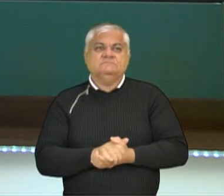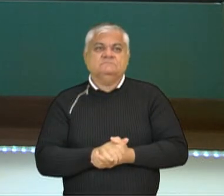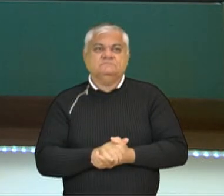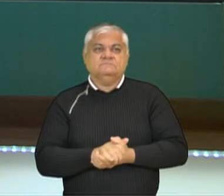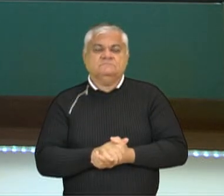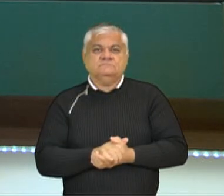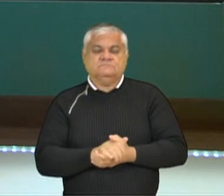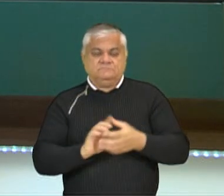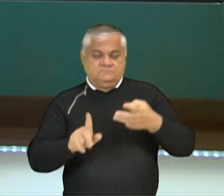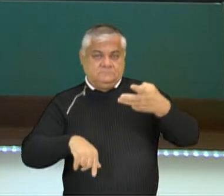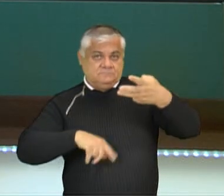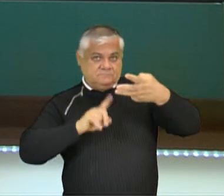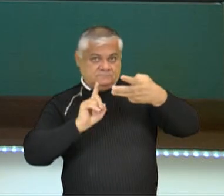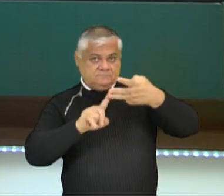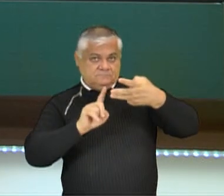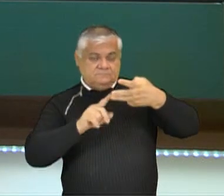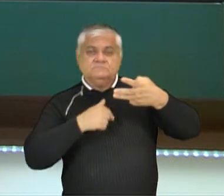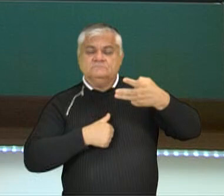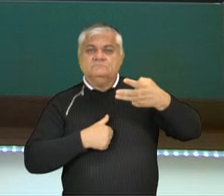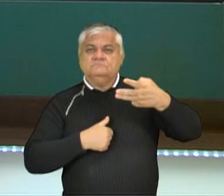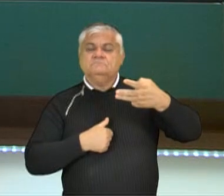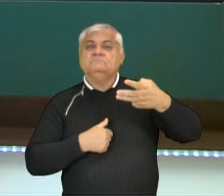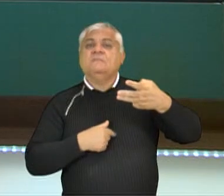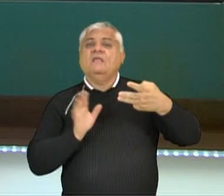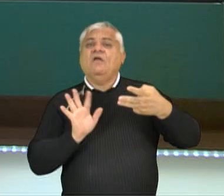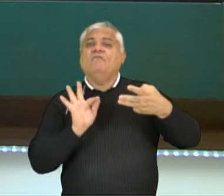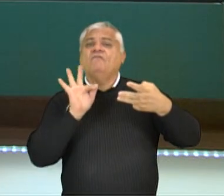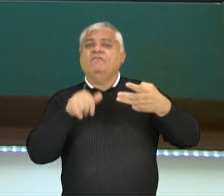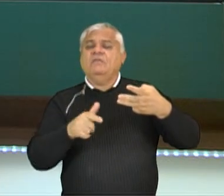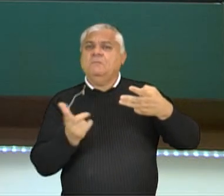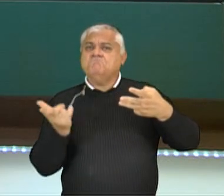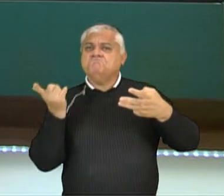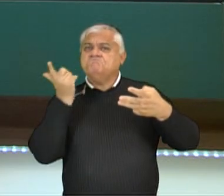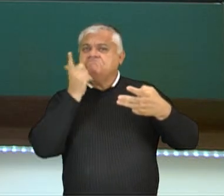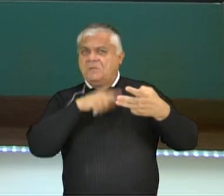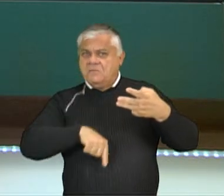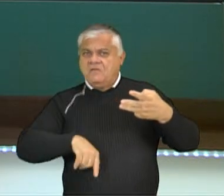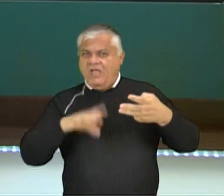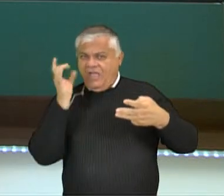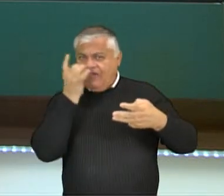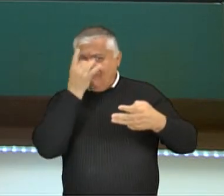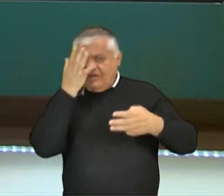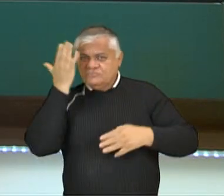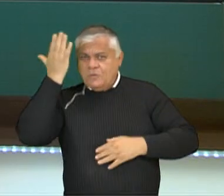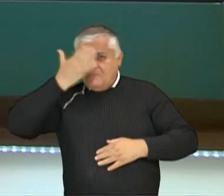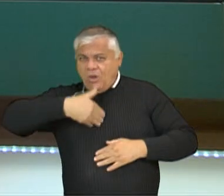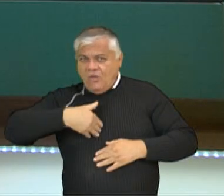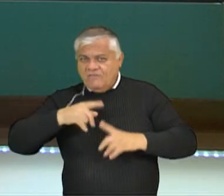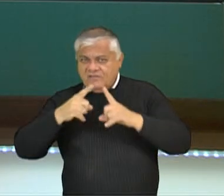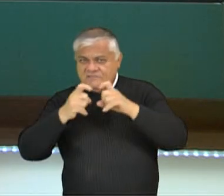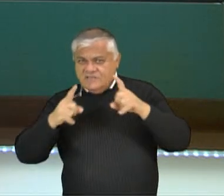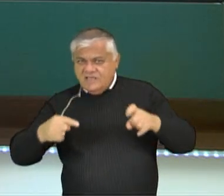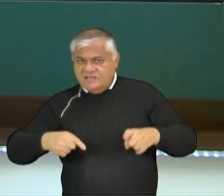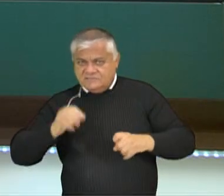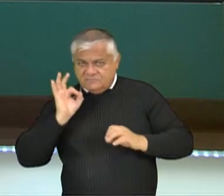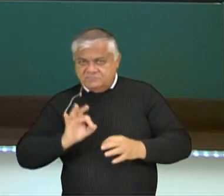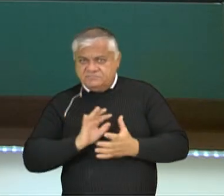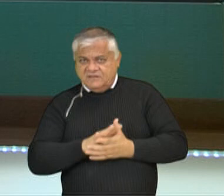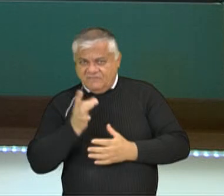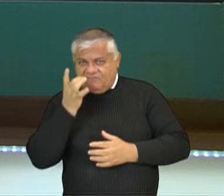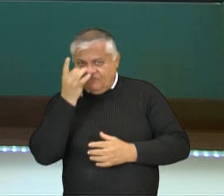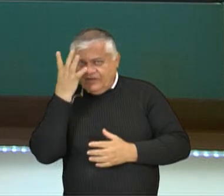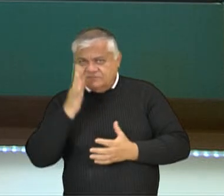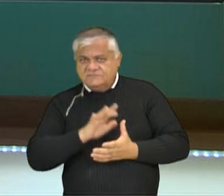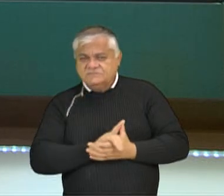É fácil chegar a um resultado e ter comprovação científica de alguma coisa?